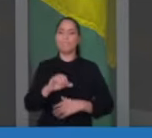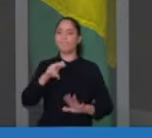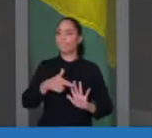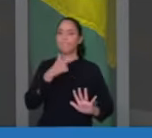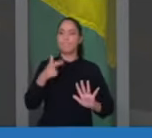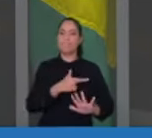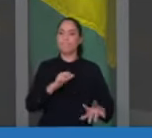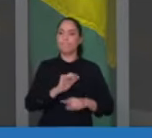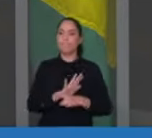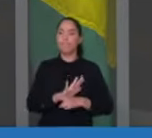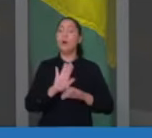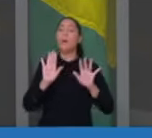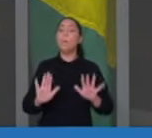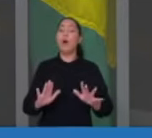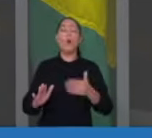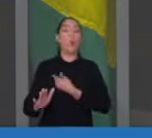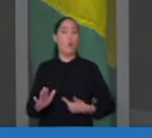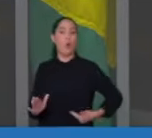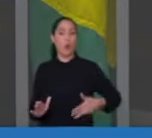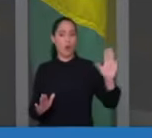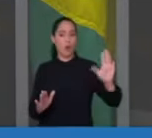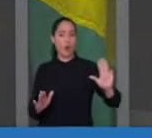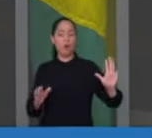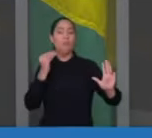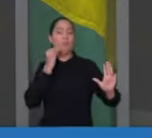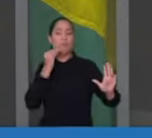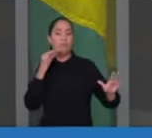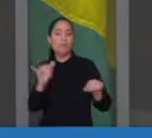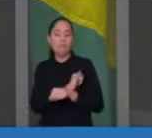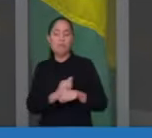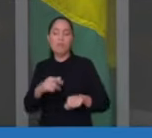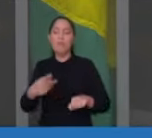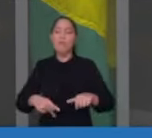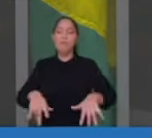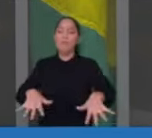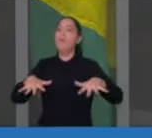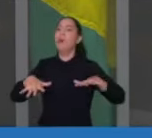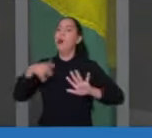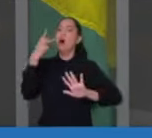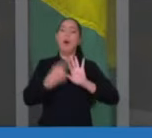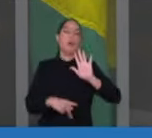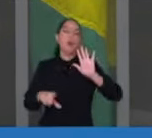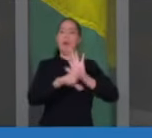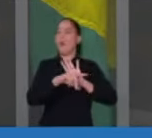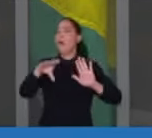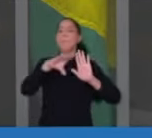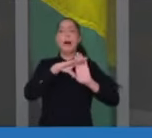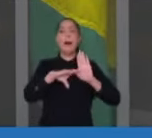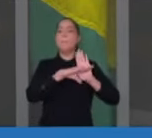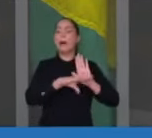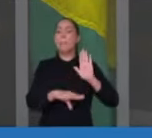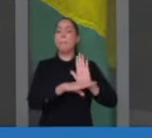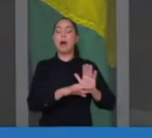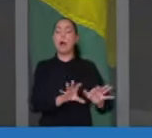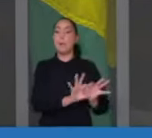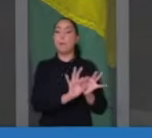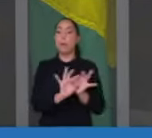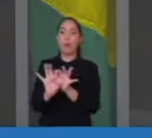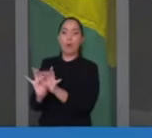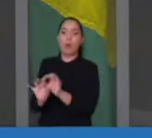Lula e as esquerdas continuam trabalhando em plenário para que a gente não paute esse projeto, para que 5 mil dos criminosos